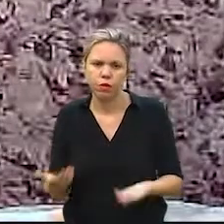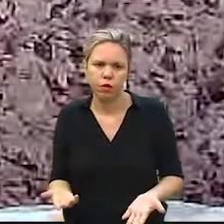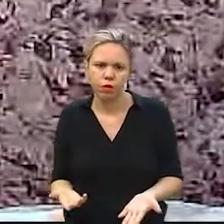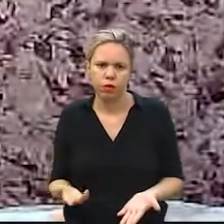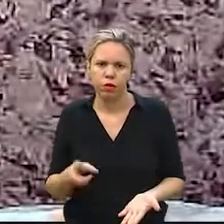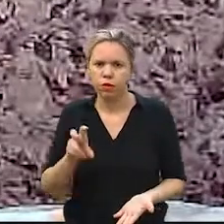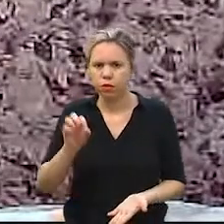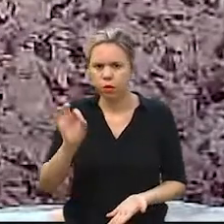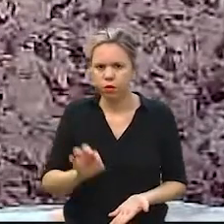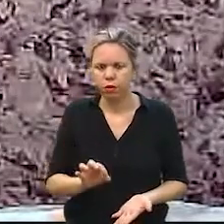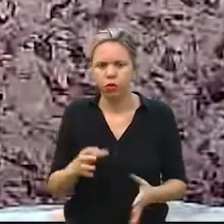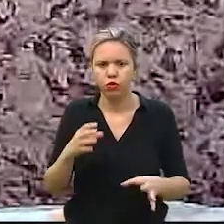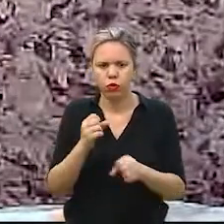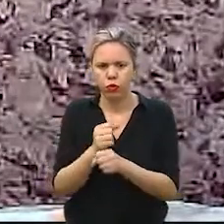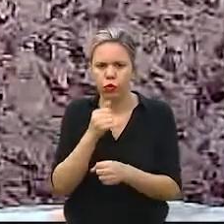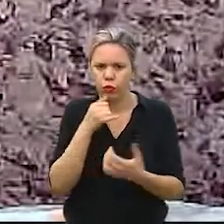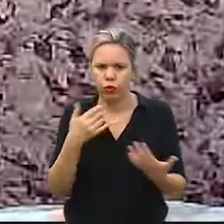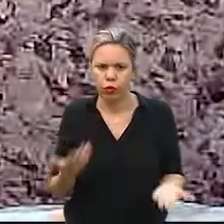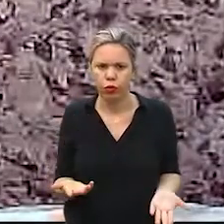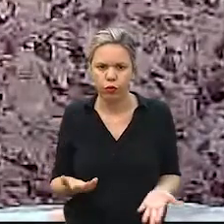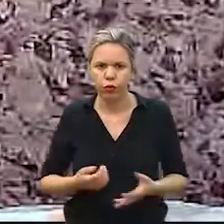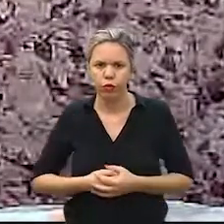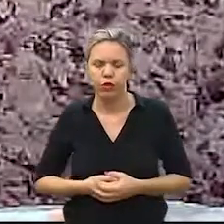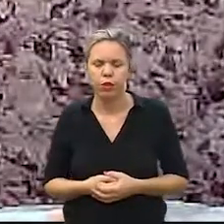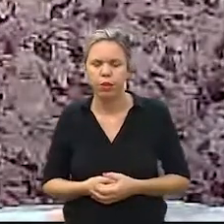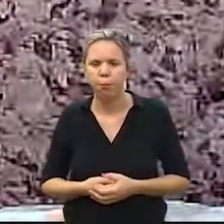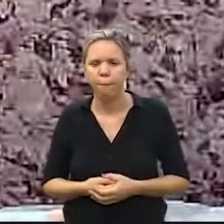é 50% do total de receitas, então